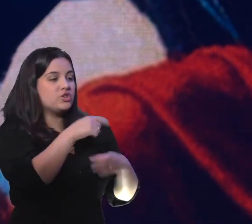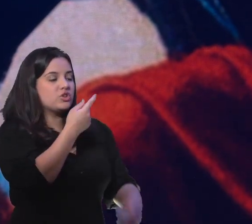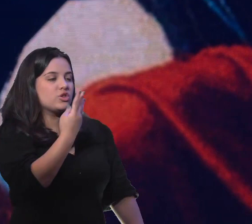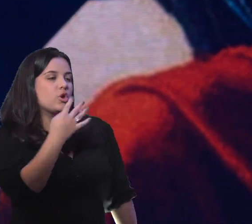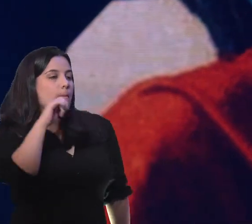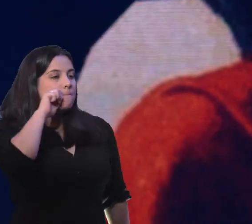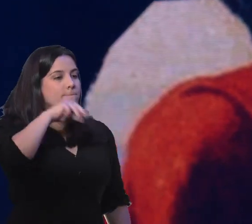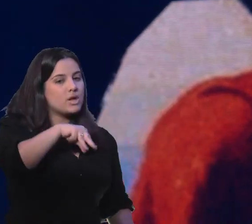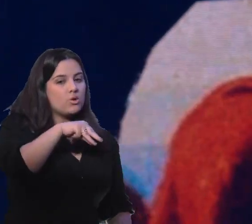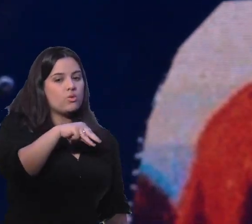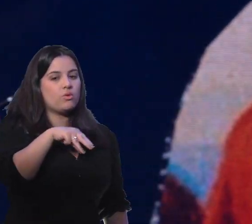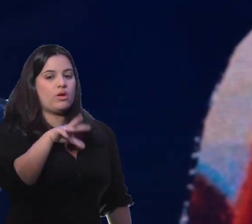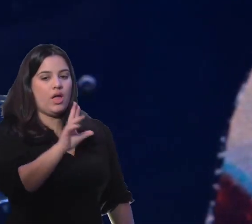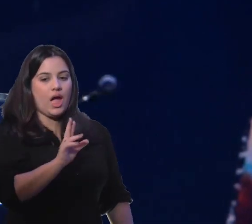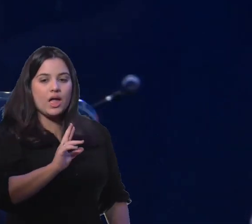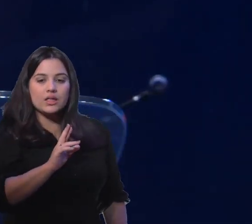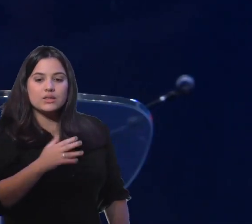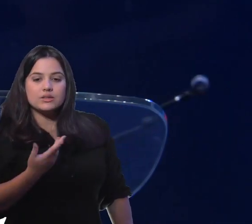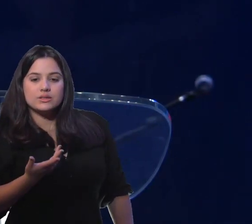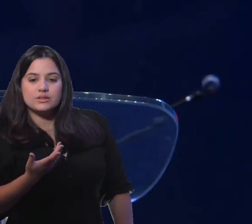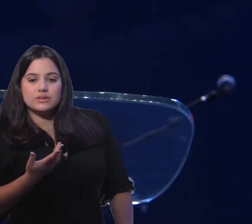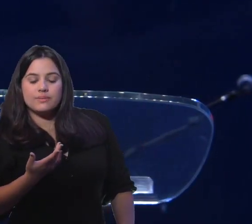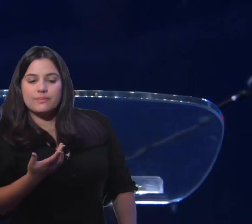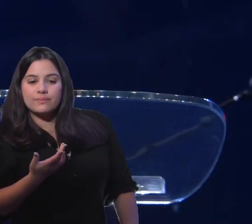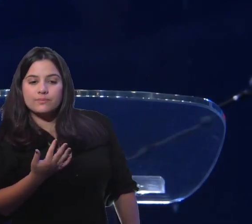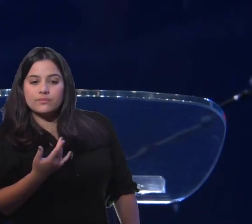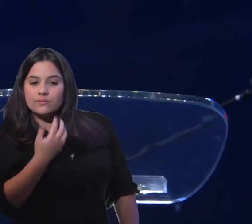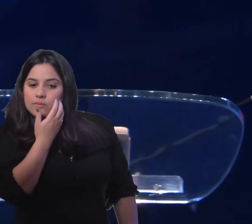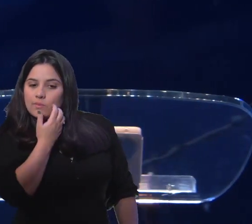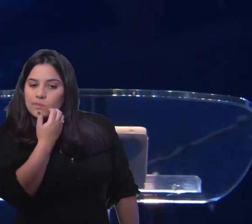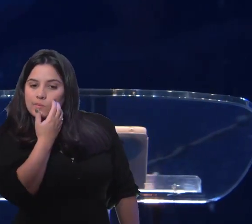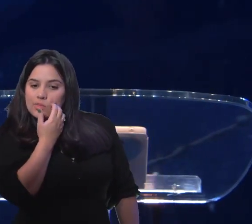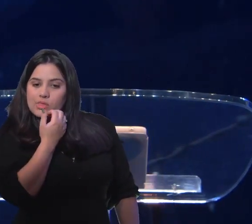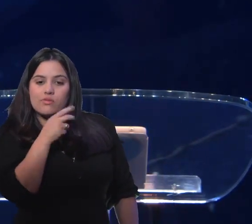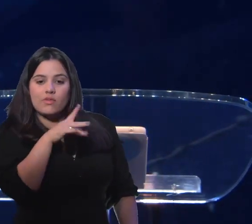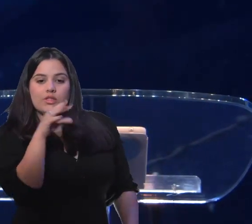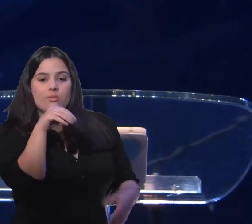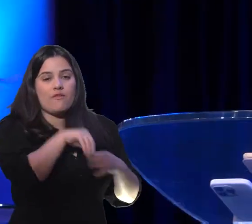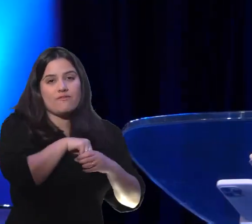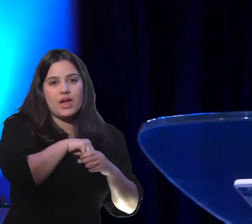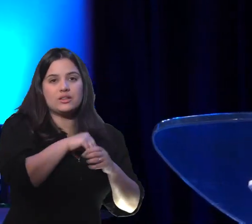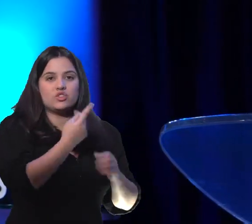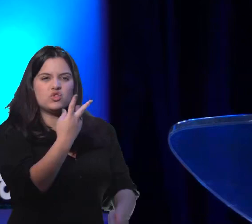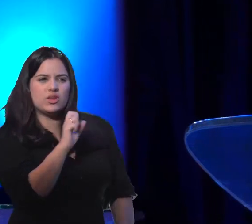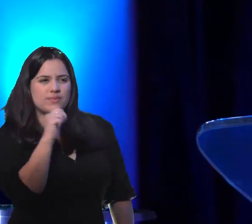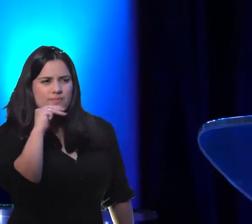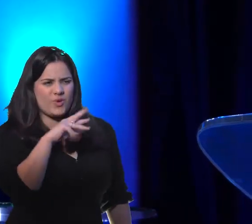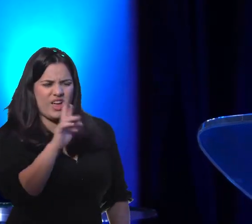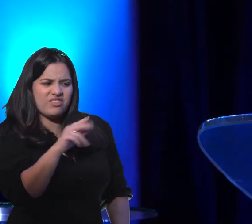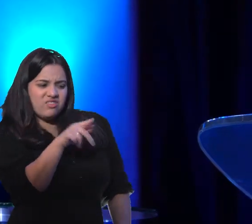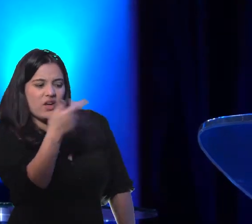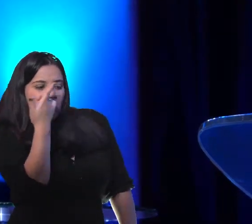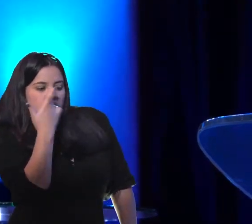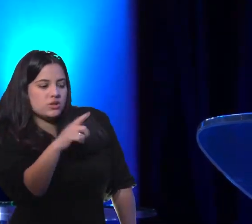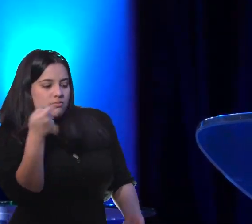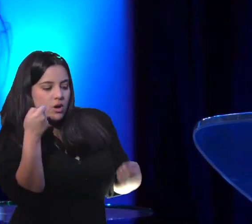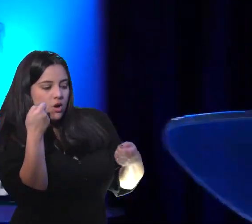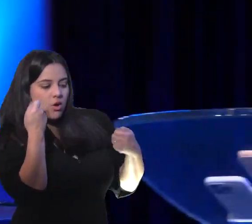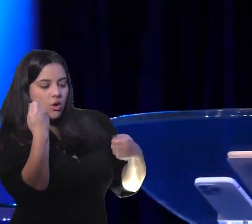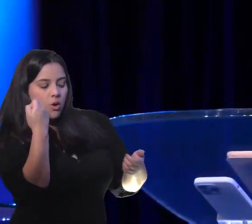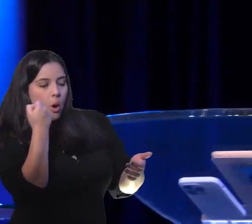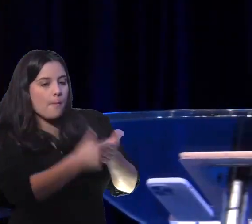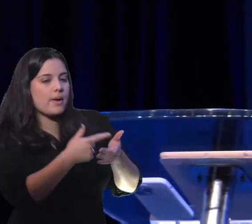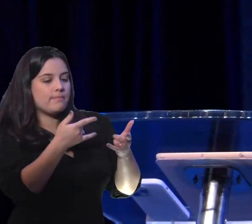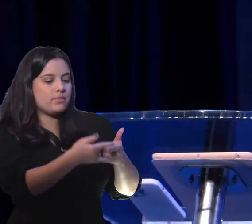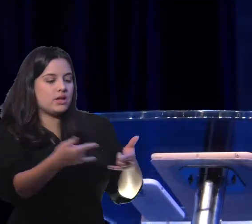viciada no 14, né? Não sei. É o capítulo 14 de números, gente. Vai te dar uma oferta de 15 mil reais e você vai conseguir comprar uma passagem que vai ser